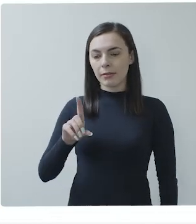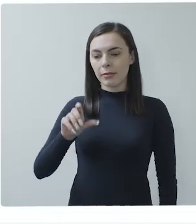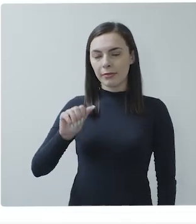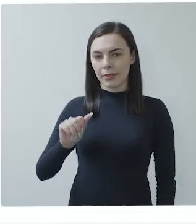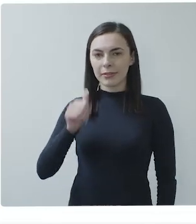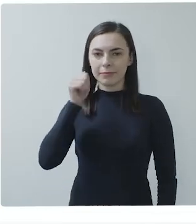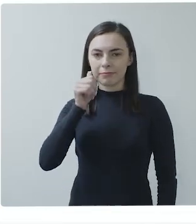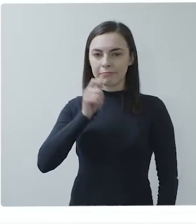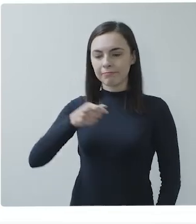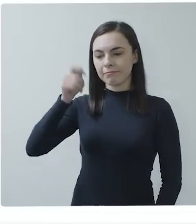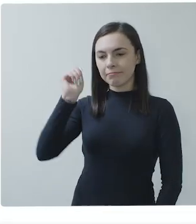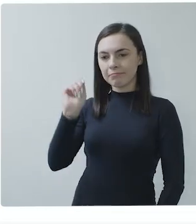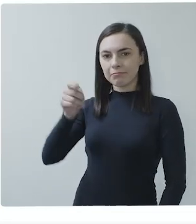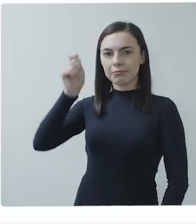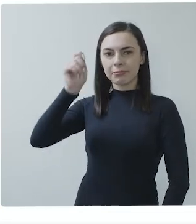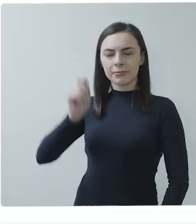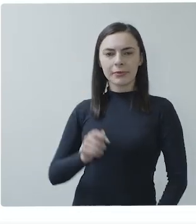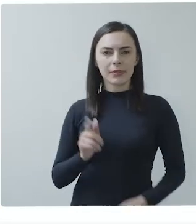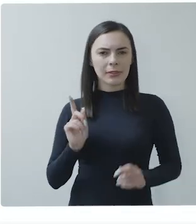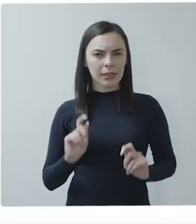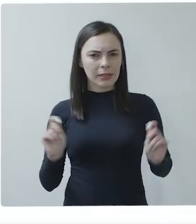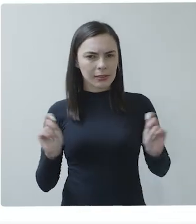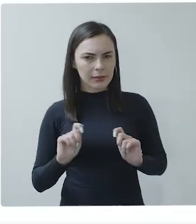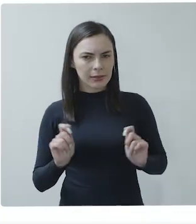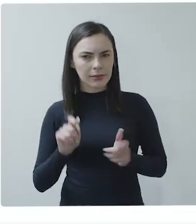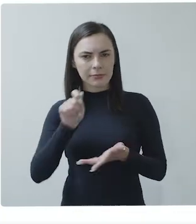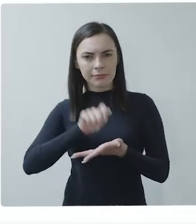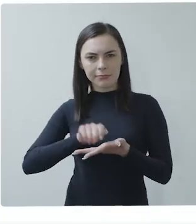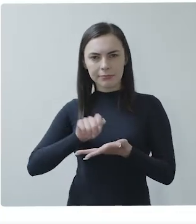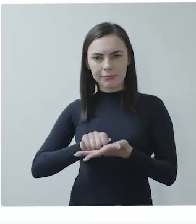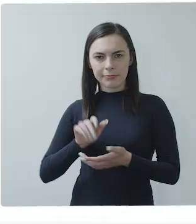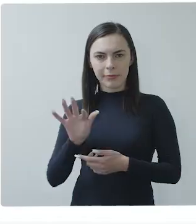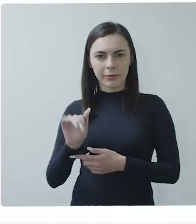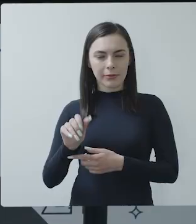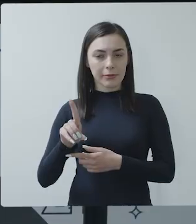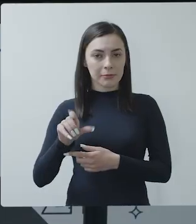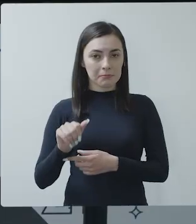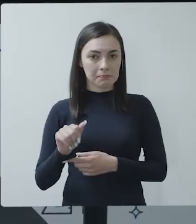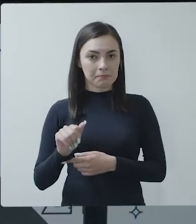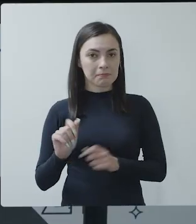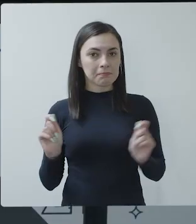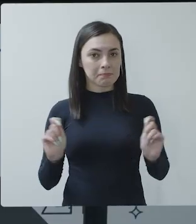De uma fada, não é? Será que conseguimos escrever a palavra fada?